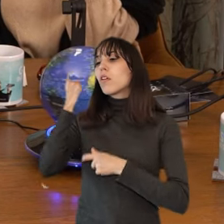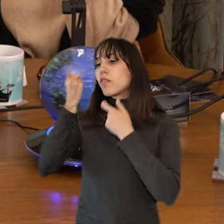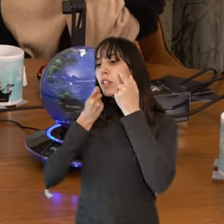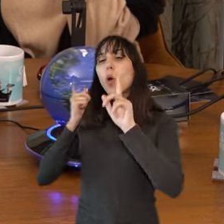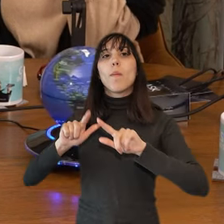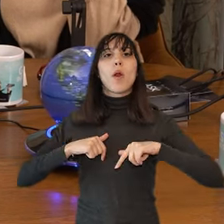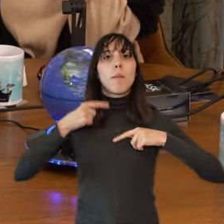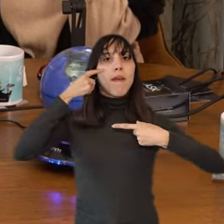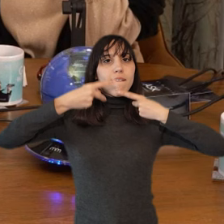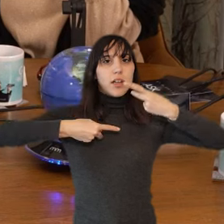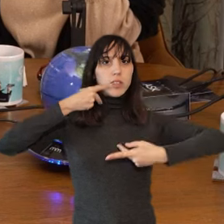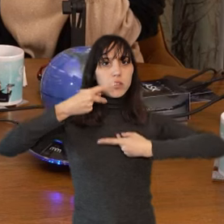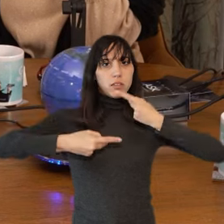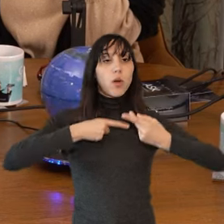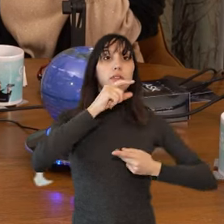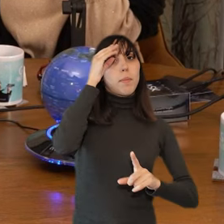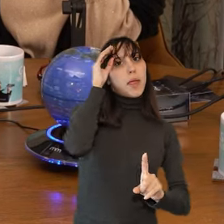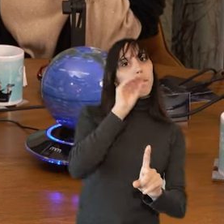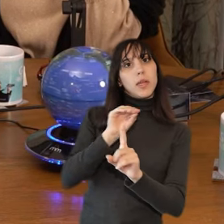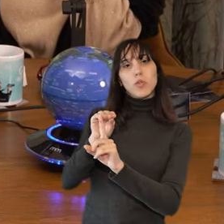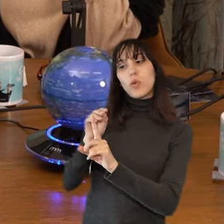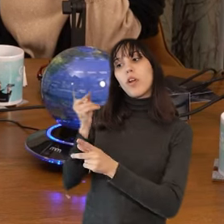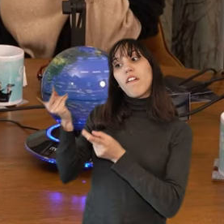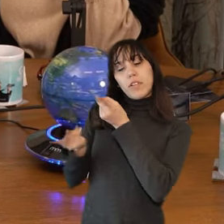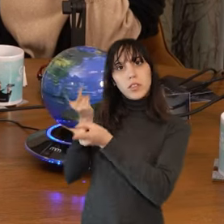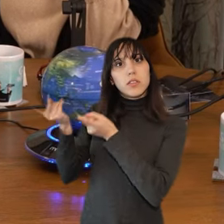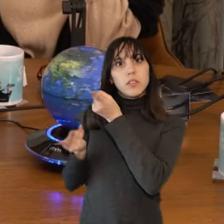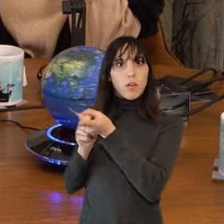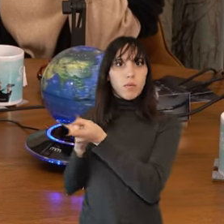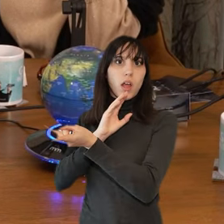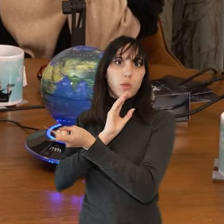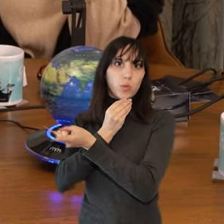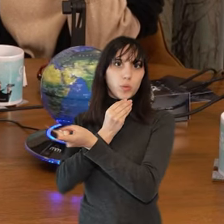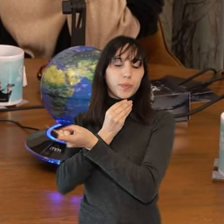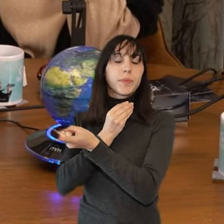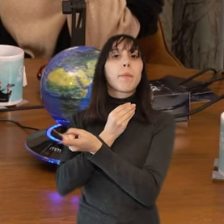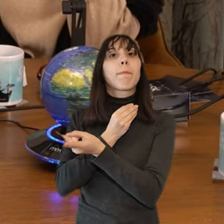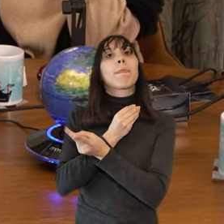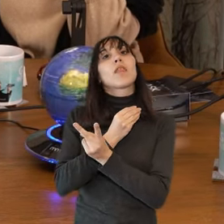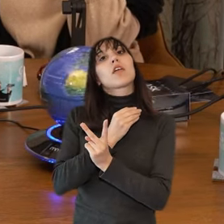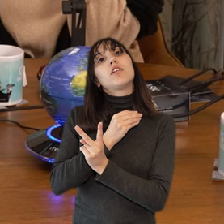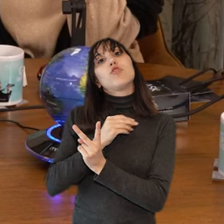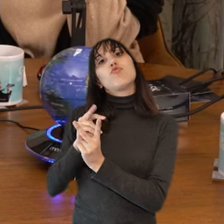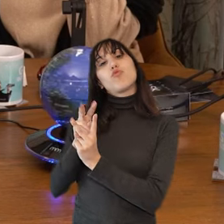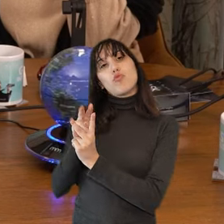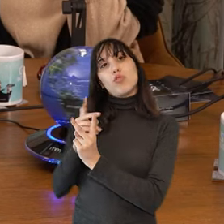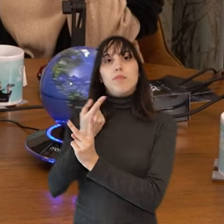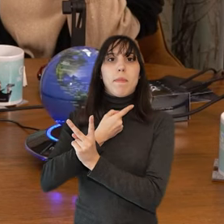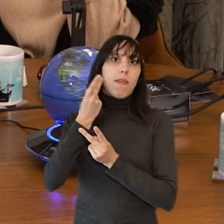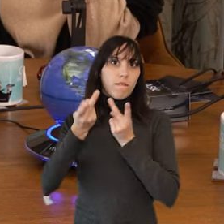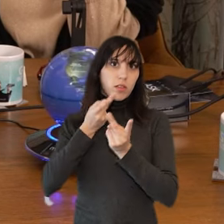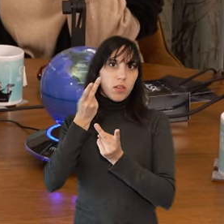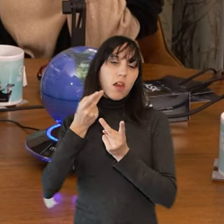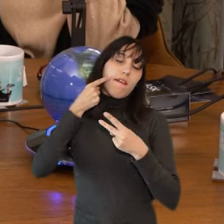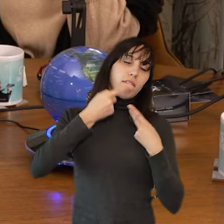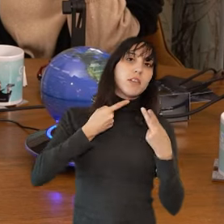sua autoavaliação e o mentor faz também a a auto avaliação do aluno portanto são ambos chamados a fazer esta avaliação e é